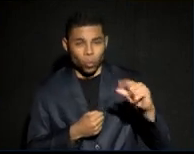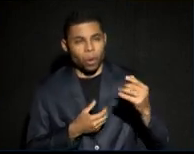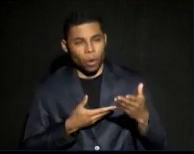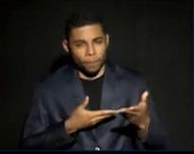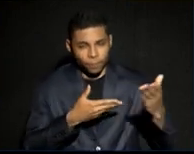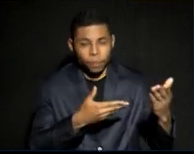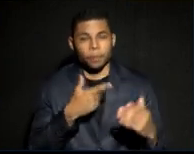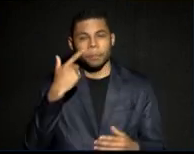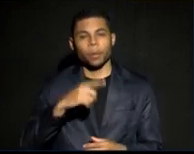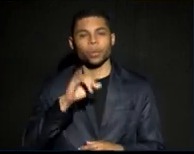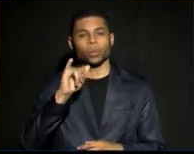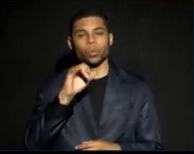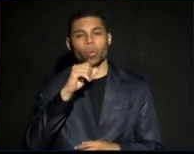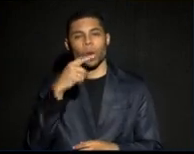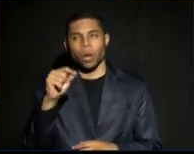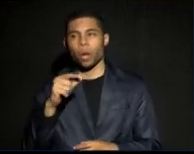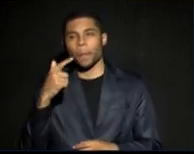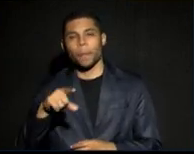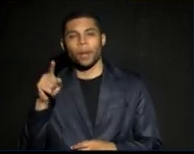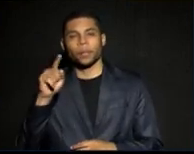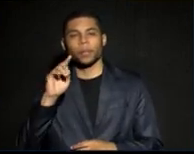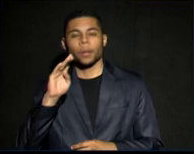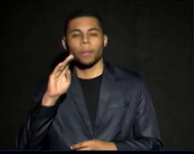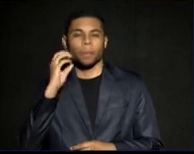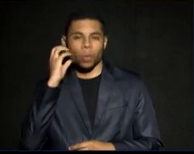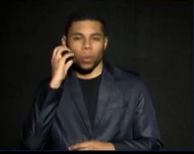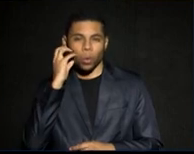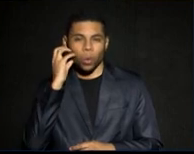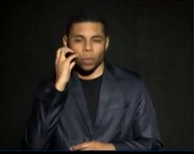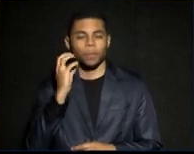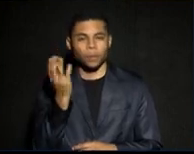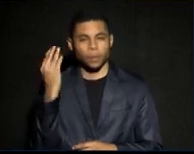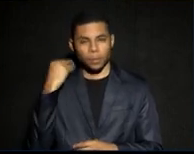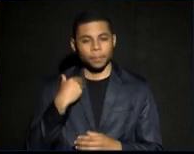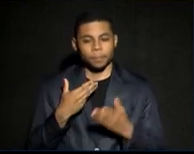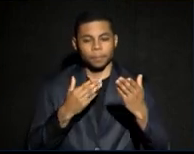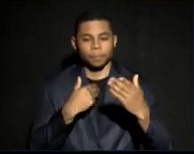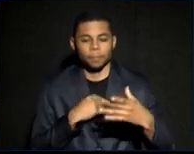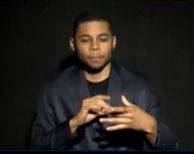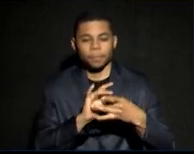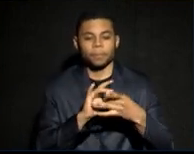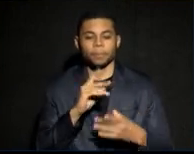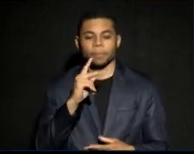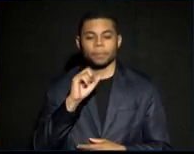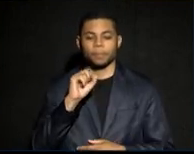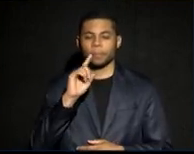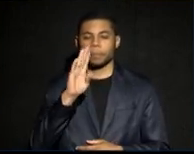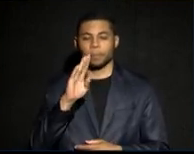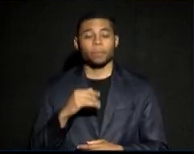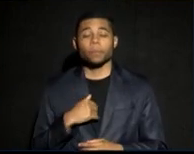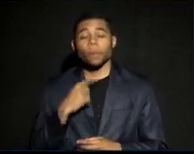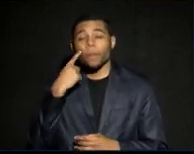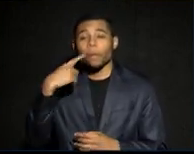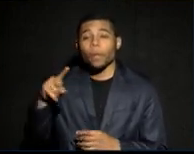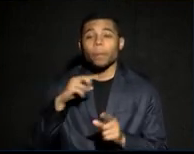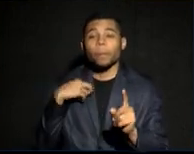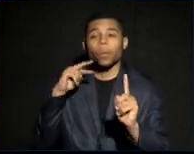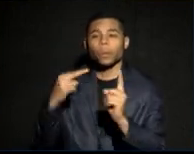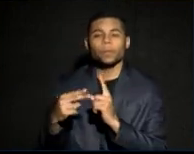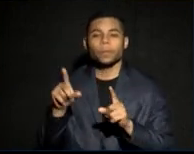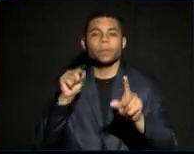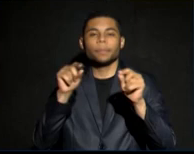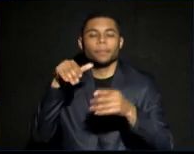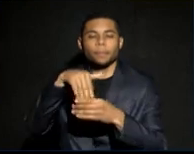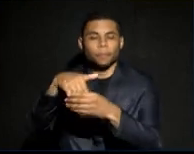e também do Bruno Covas que foi um grande amigo de vida que eu tive para me filiar ao PSDB como é que eu enxergo o processo eleitoral Sila